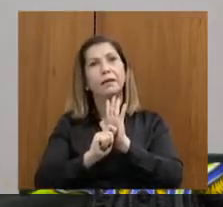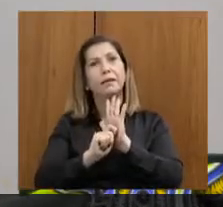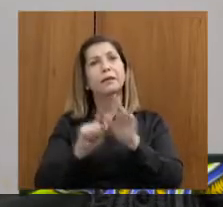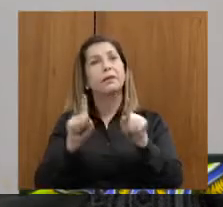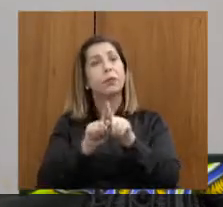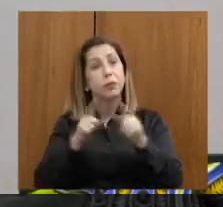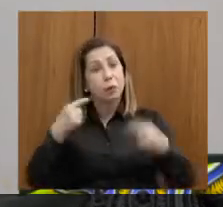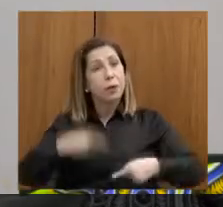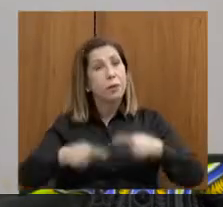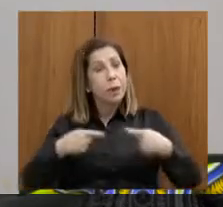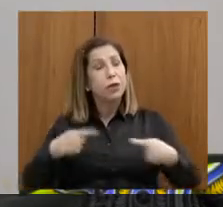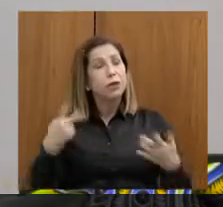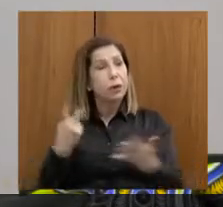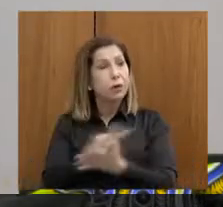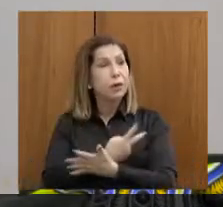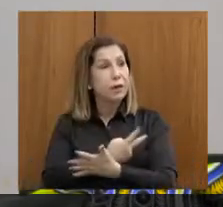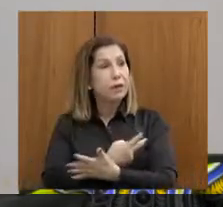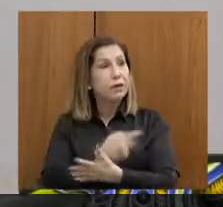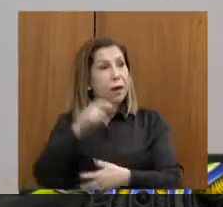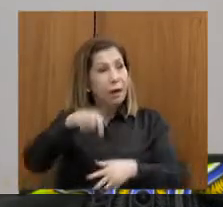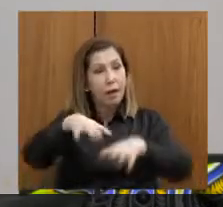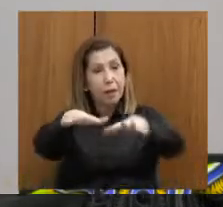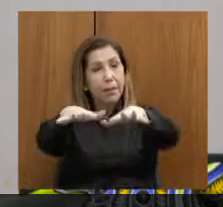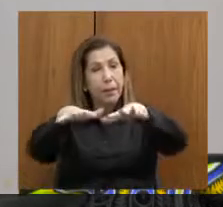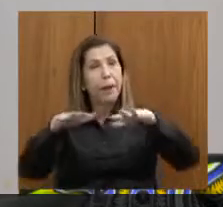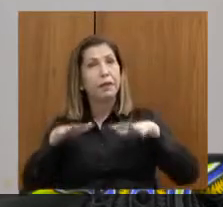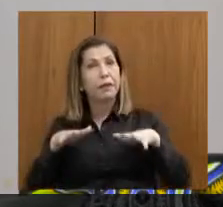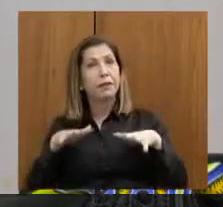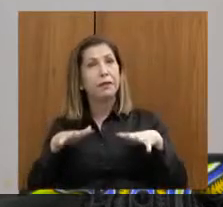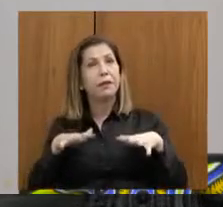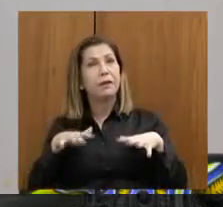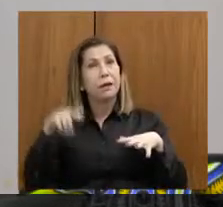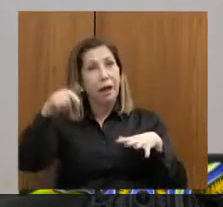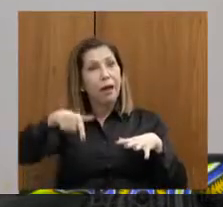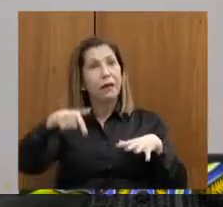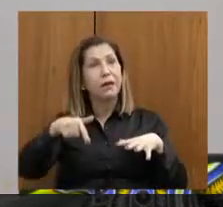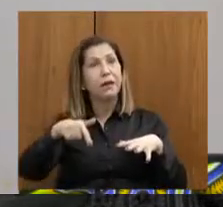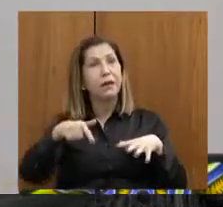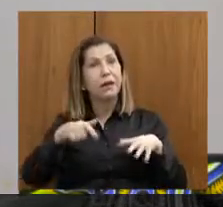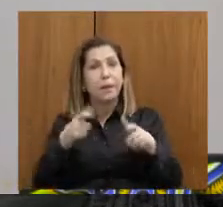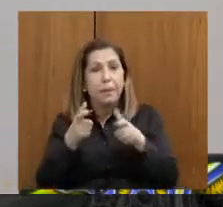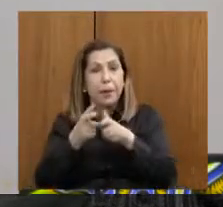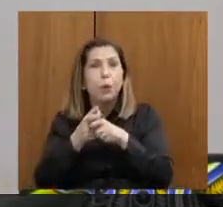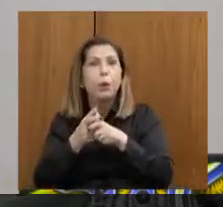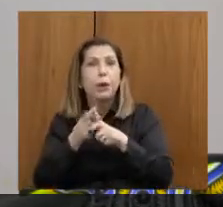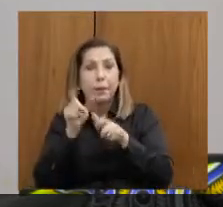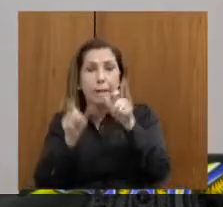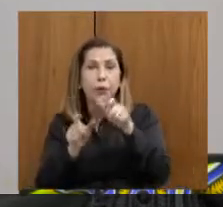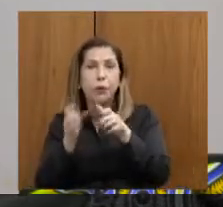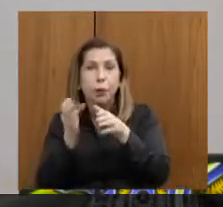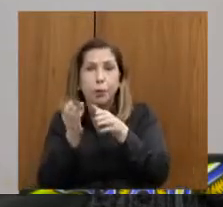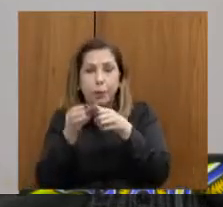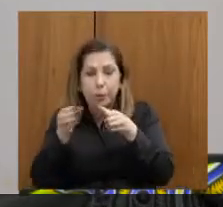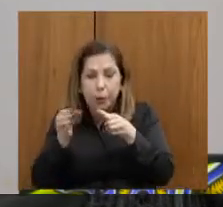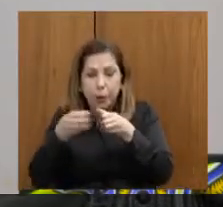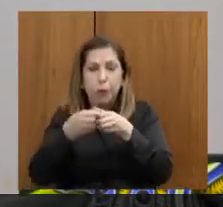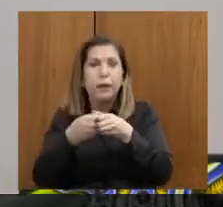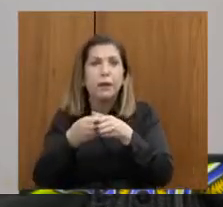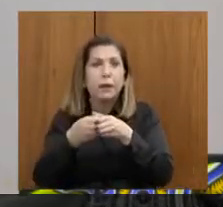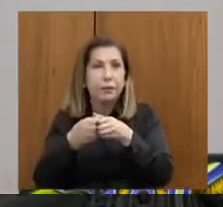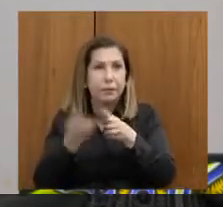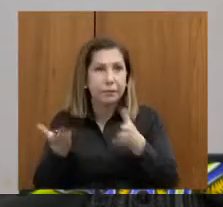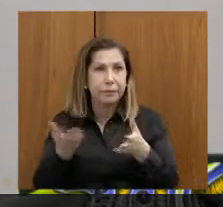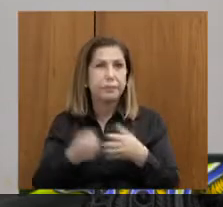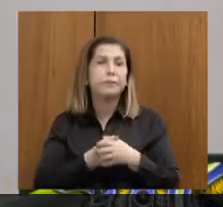o debate acontecer nesses plenários que ainda somos minoria nele Oi e para